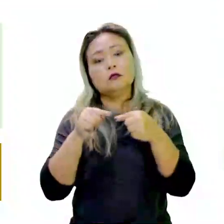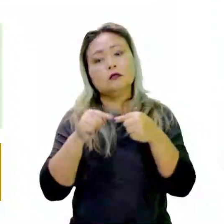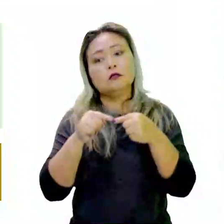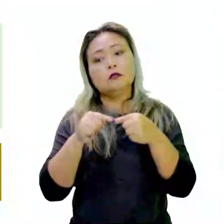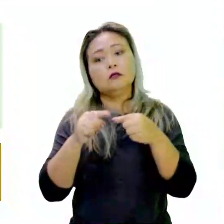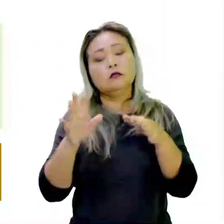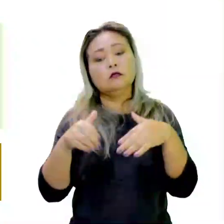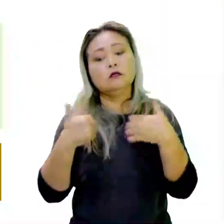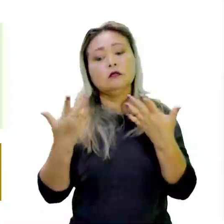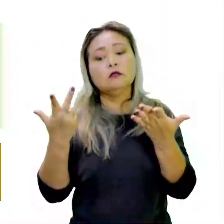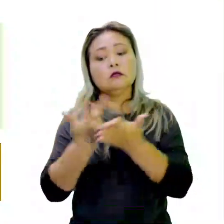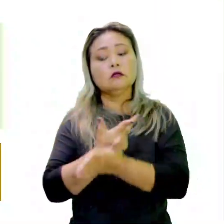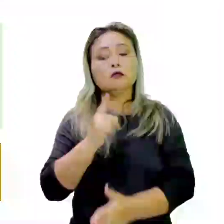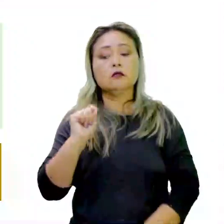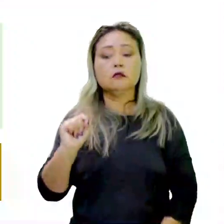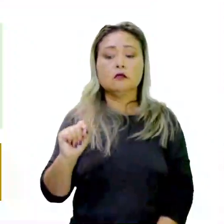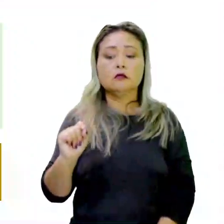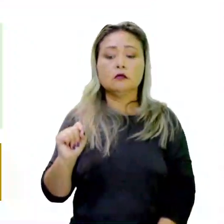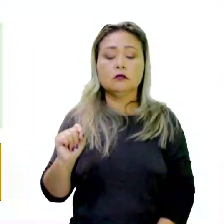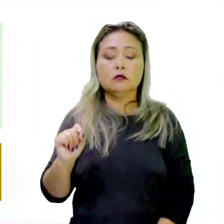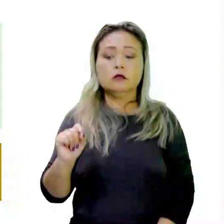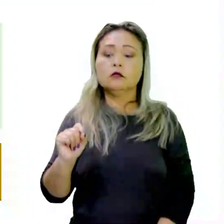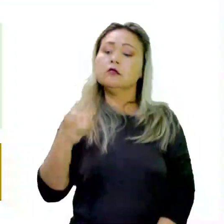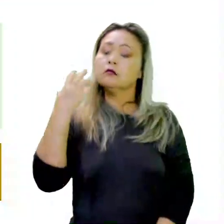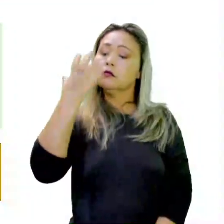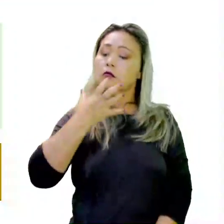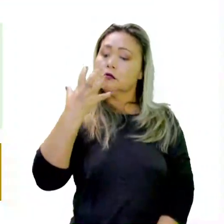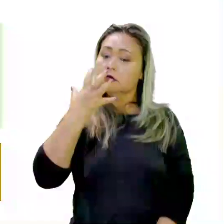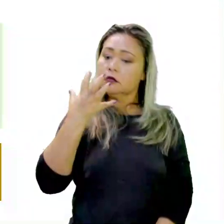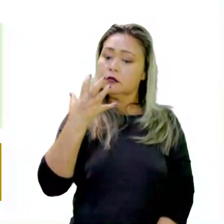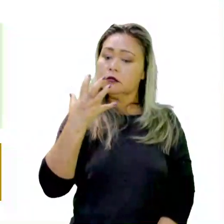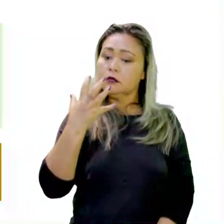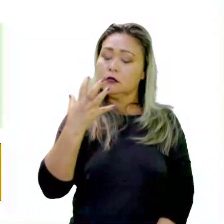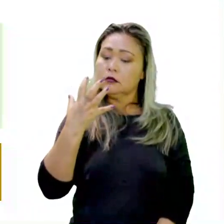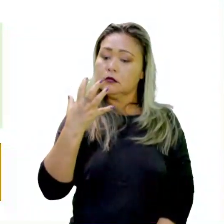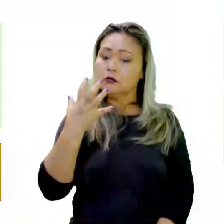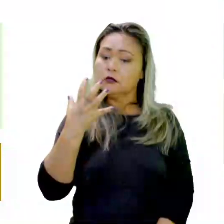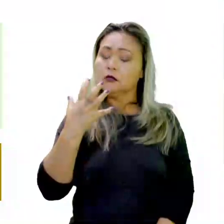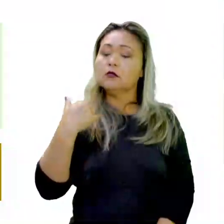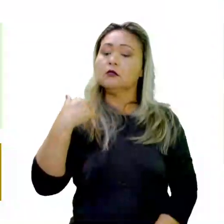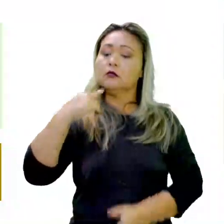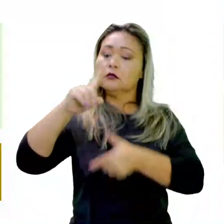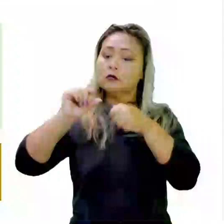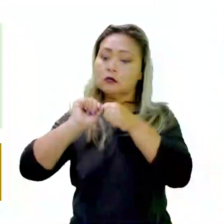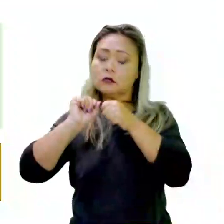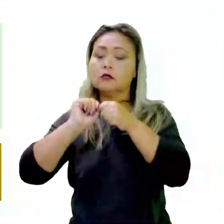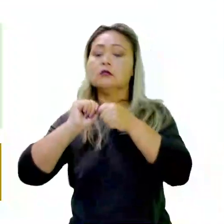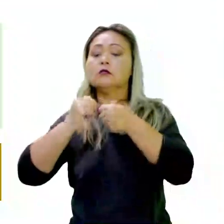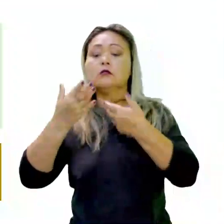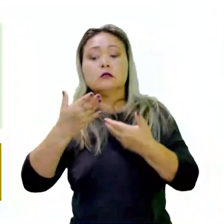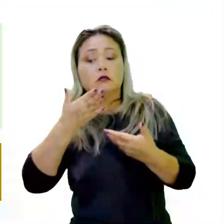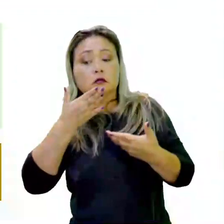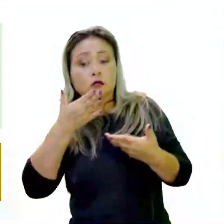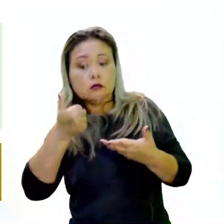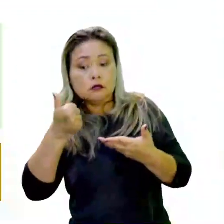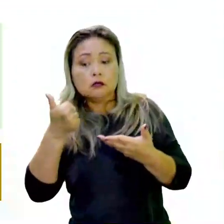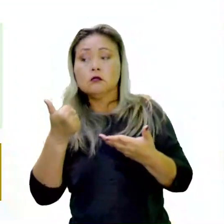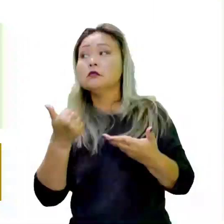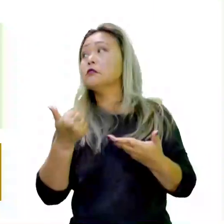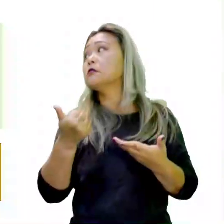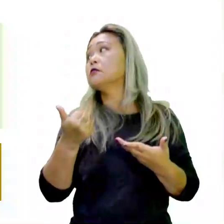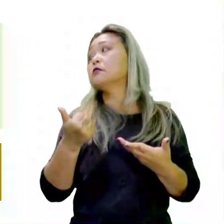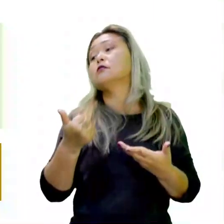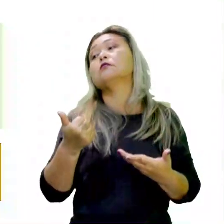o instrumento. O que acontece é que essas canções foram se modernizando, foram se aprimorando, foram